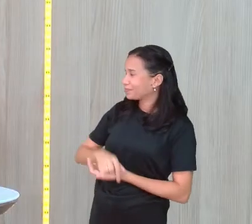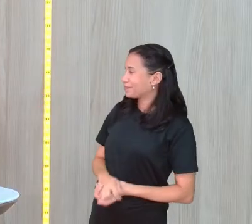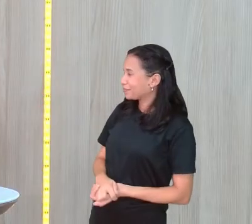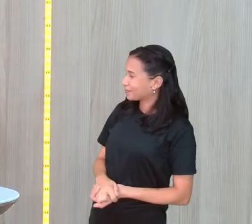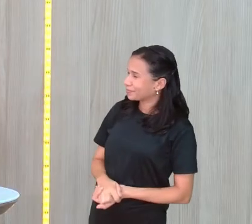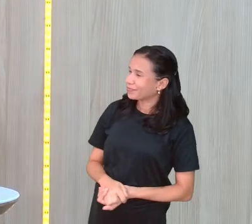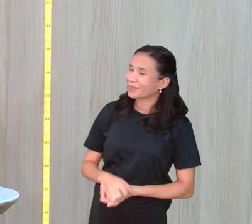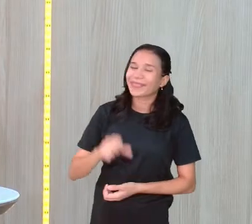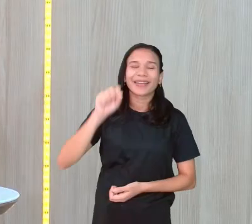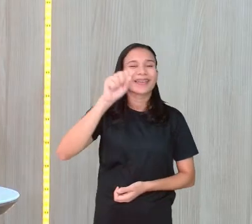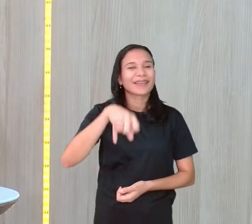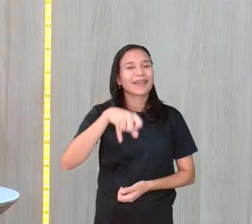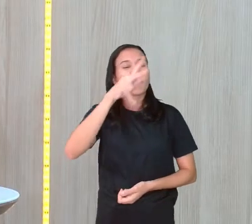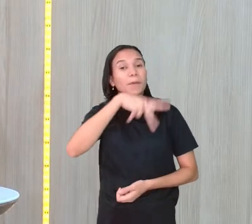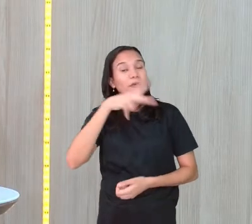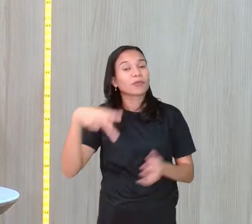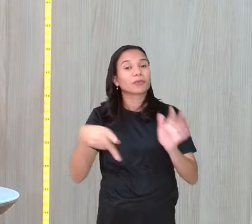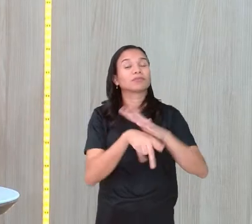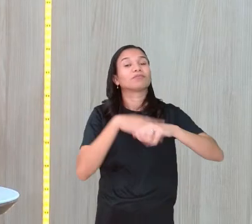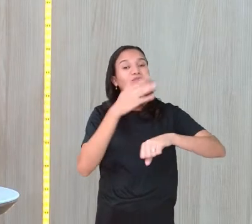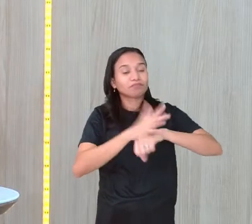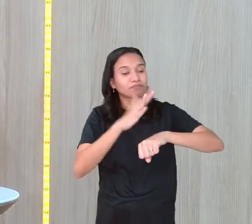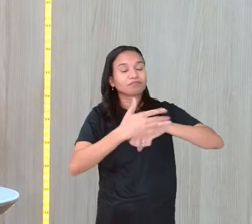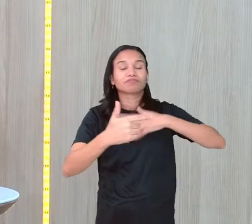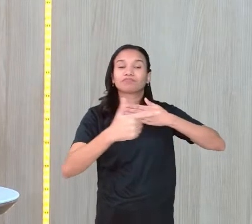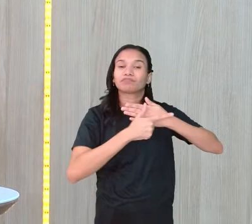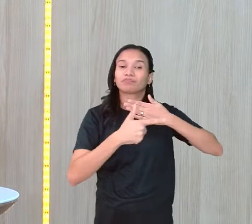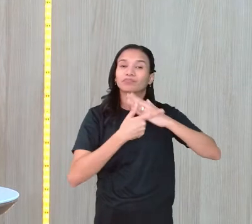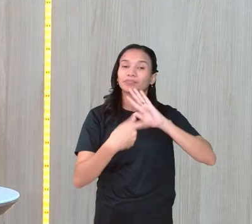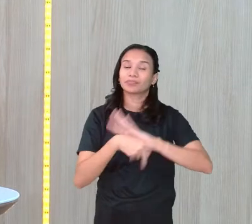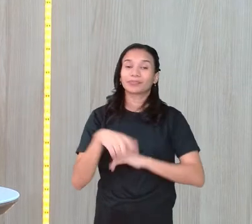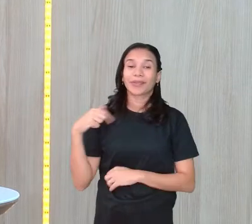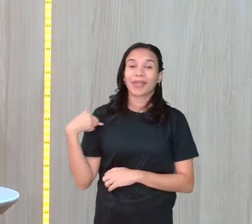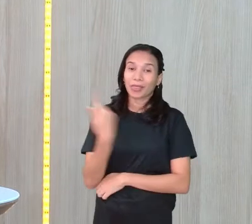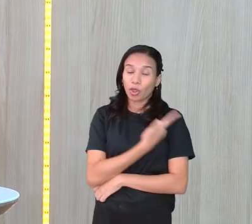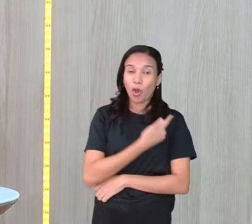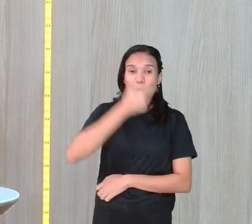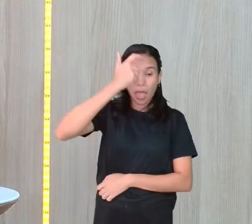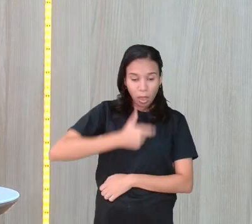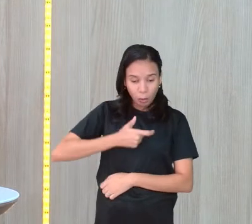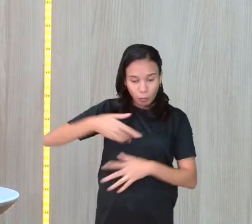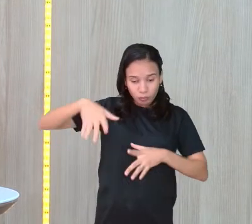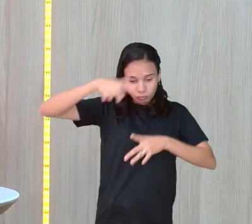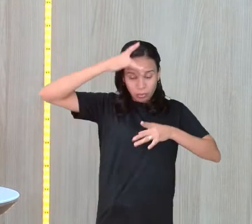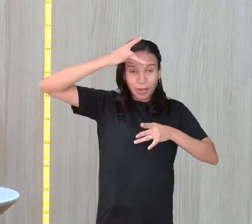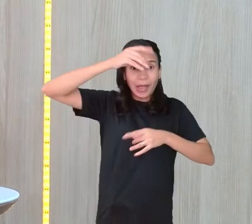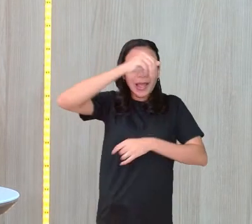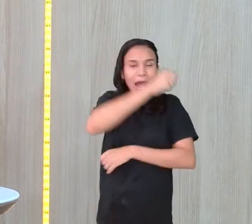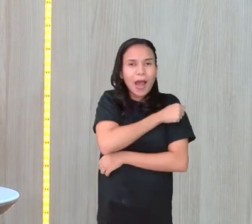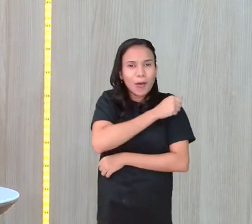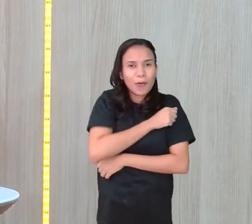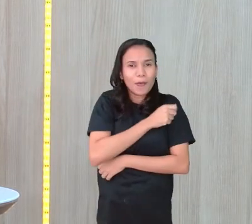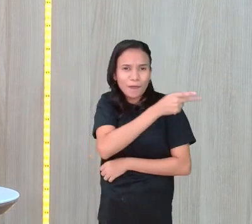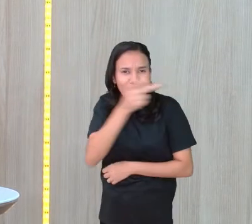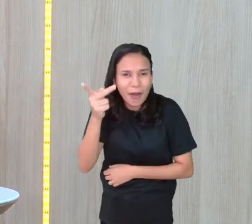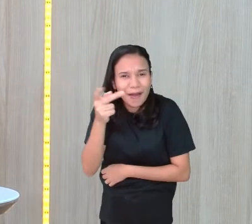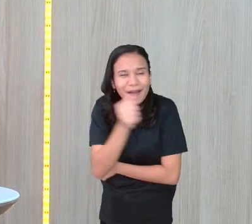assim, o professor exercendo o seu papel. E a gente, né, no momento que eu sou aluno, no momento de vocês,